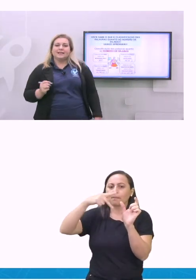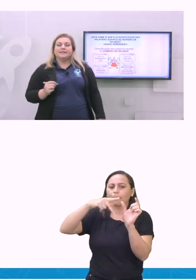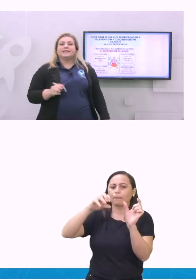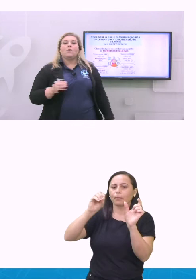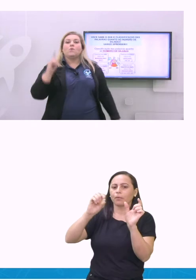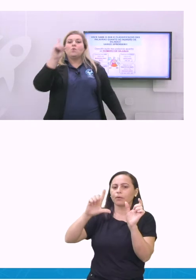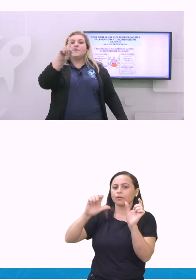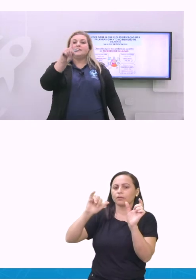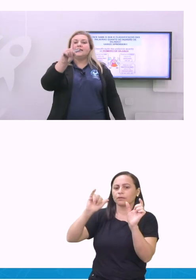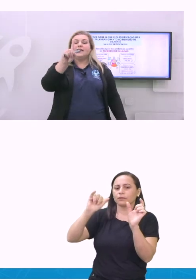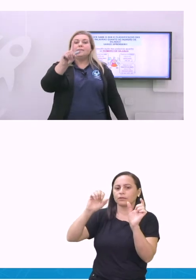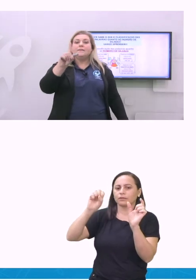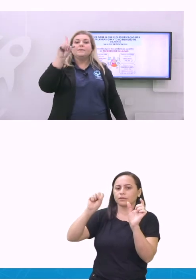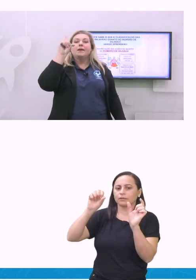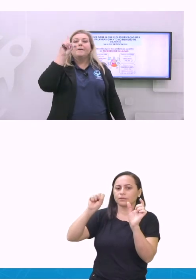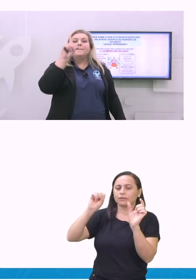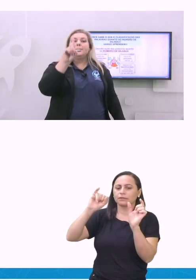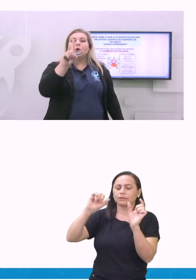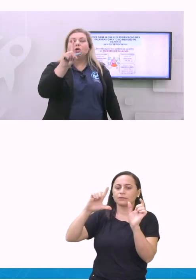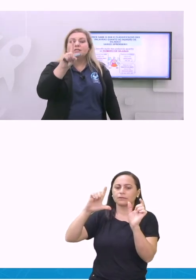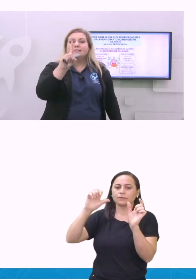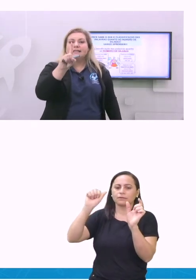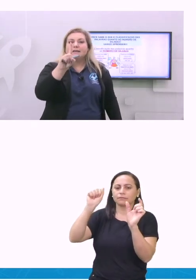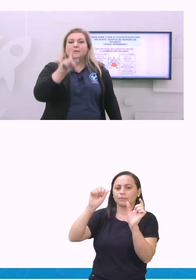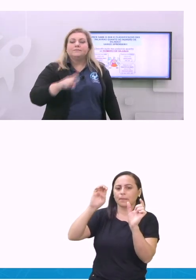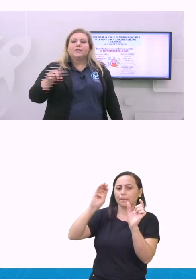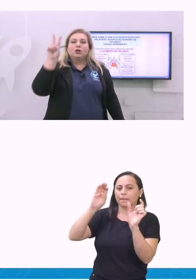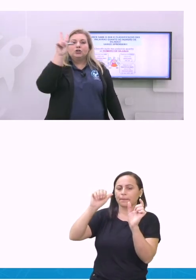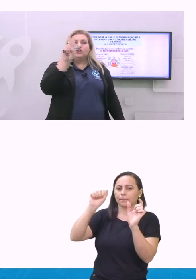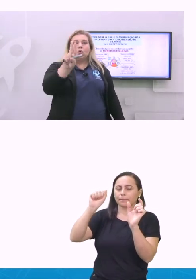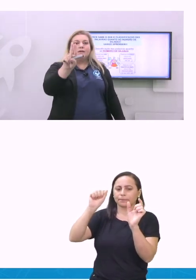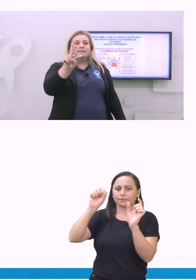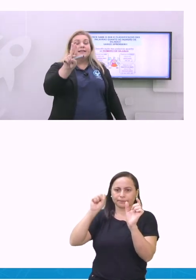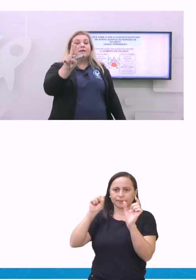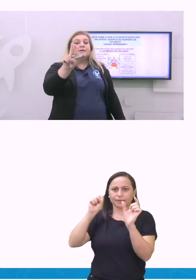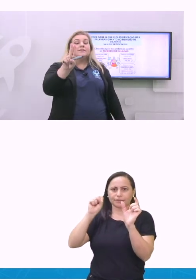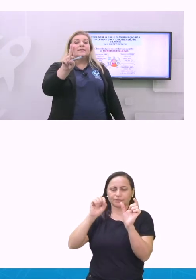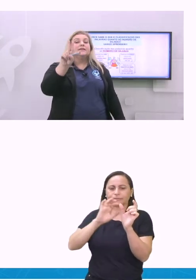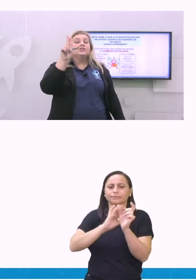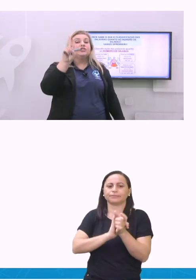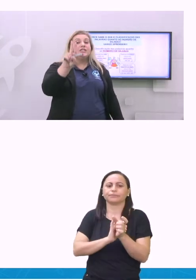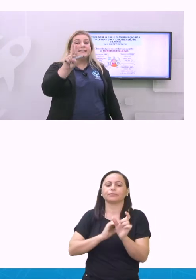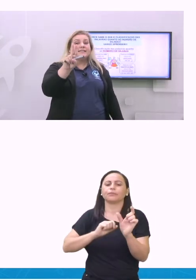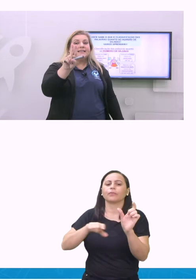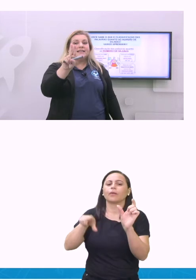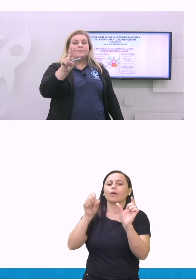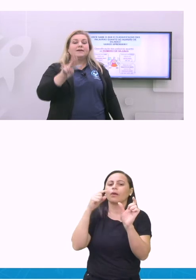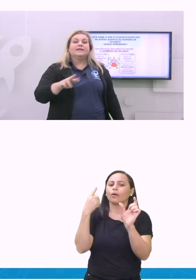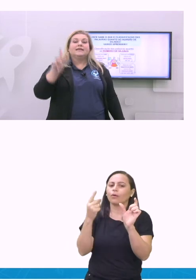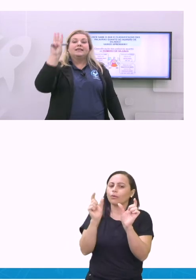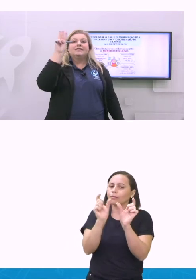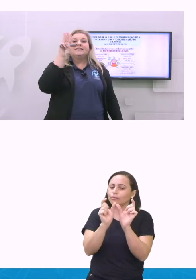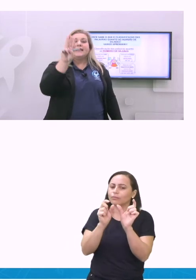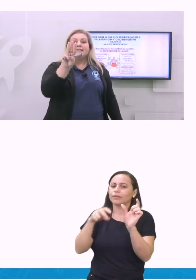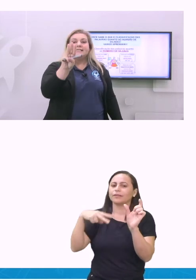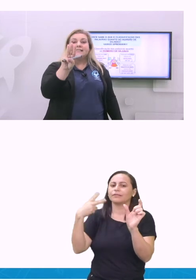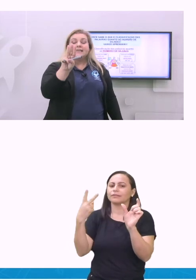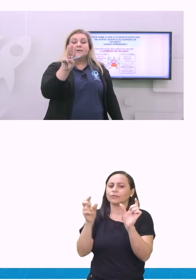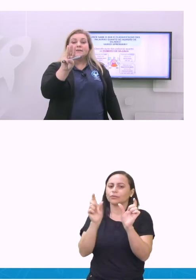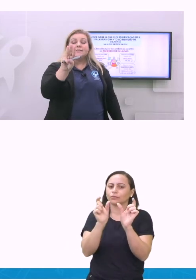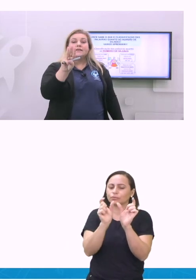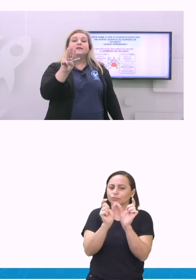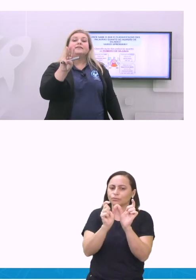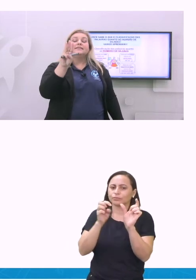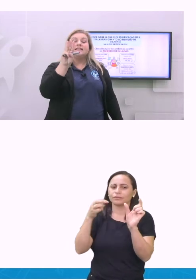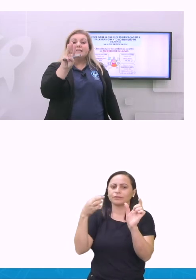polissílabas. Então, uma sílaba, monossílaba. 2 sílabas, dissílaba. 3